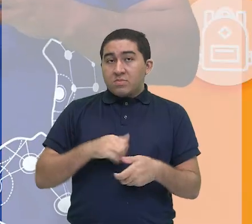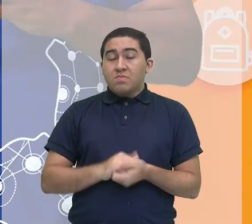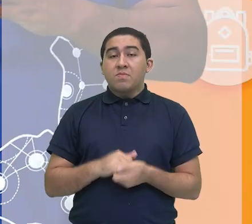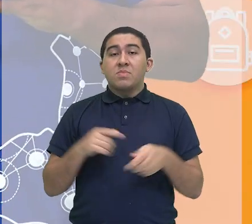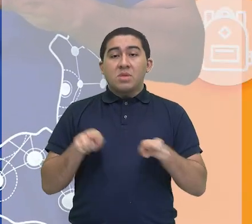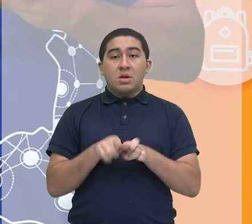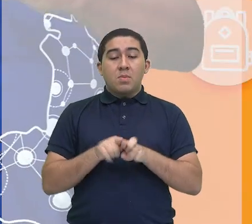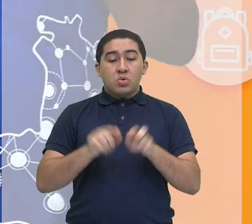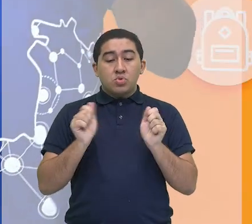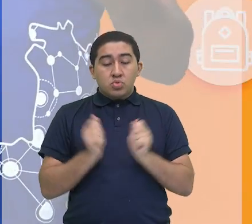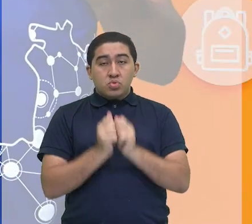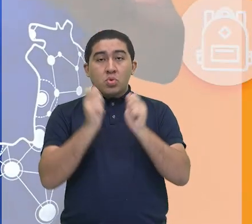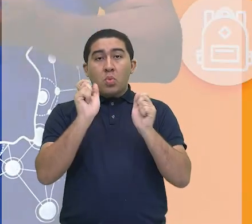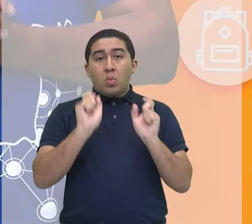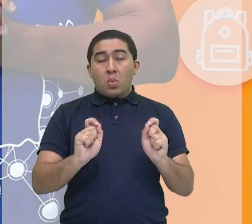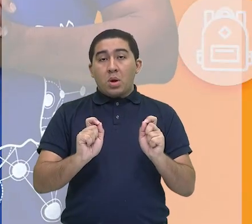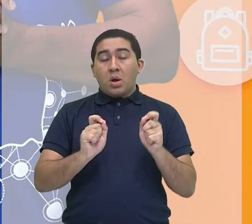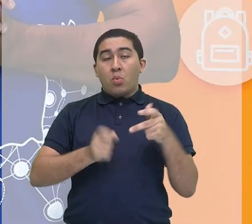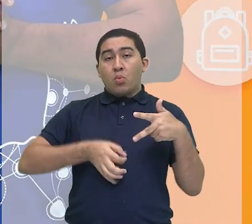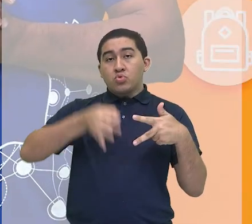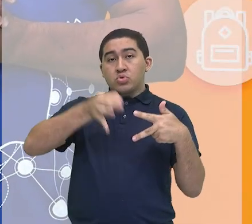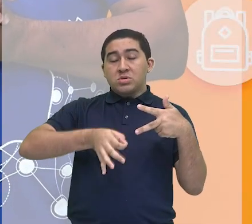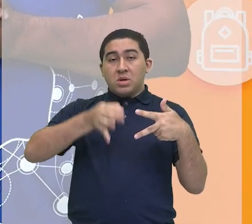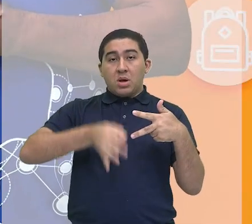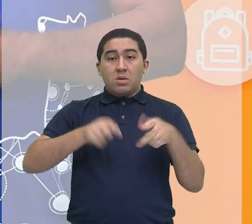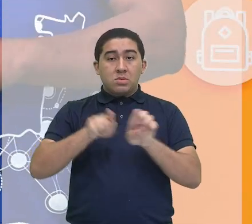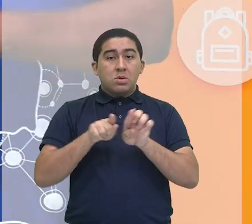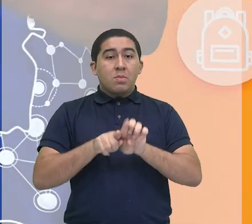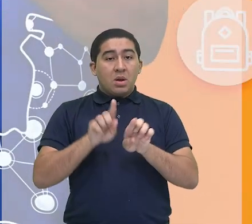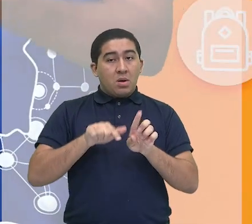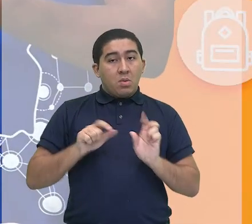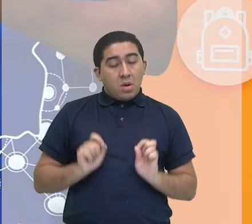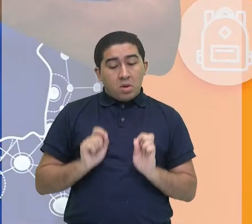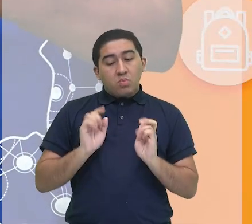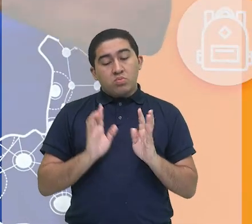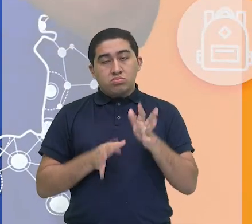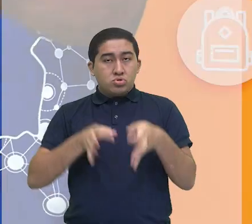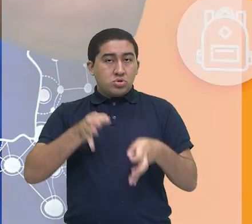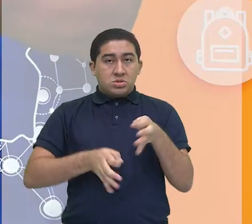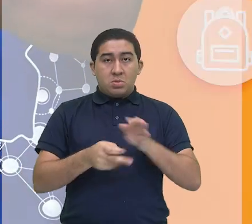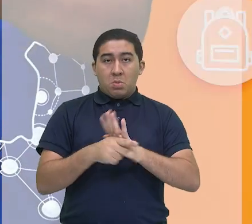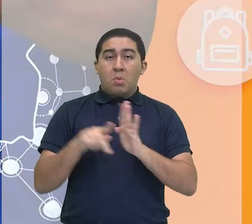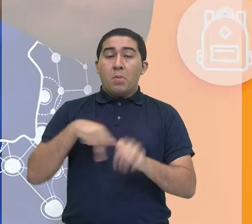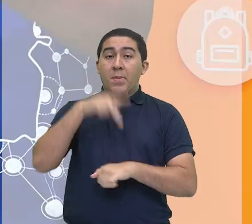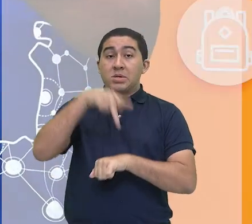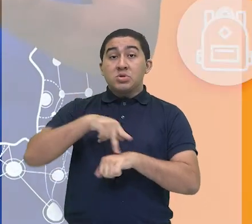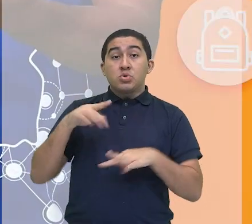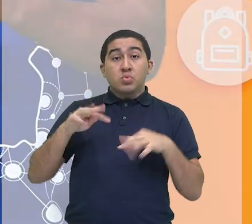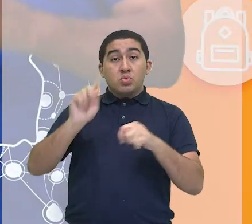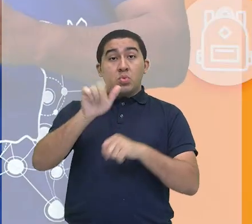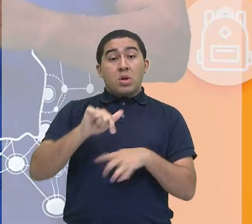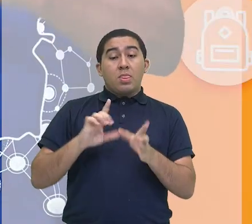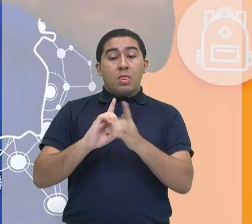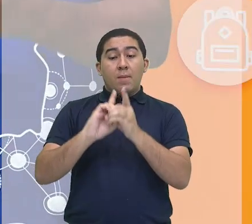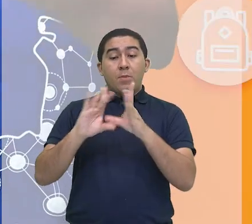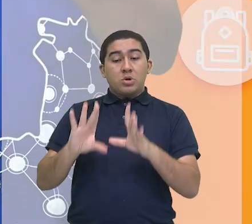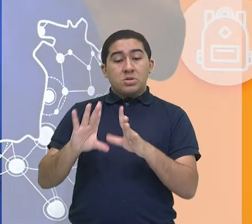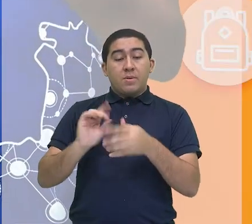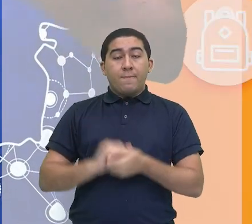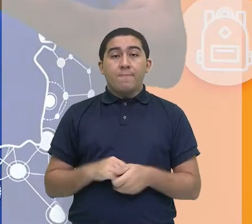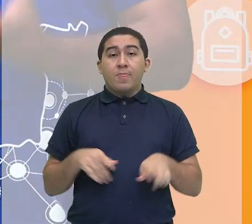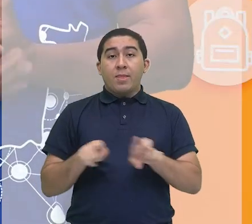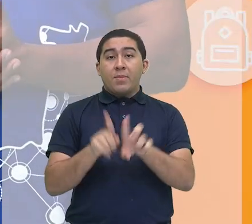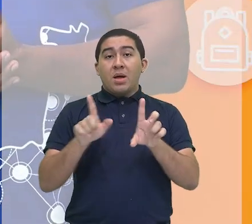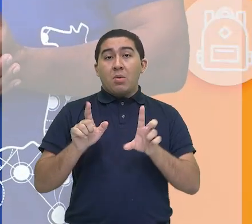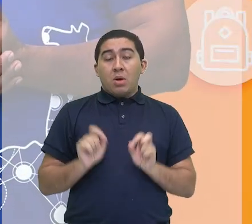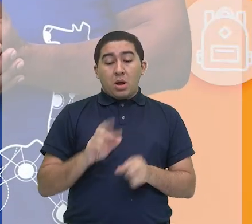que são, né, a justiça do nosso país. Então, tudo isso aí, pessoal, faz parte de uma democracia, faz parte de um